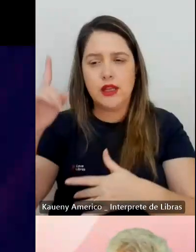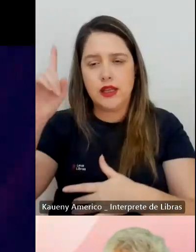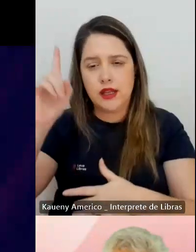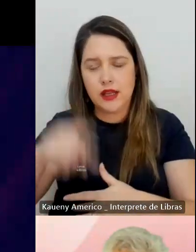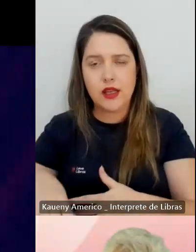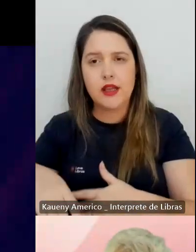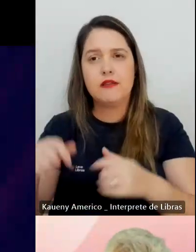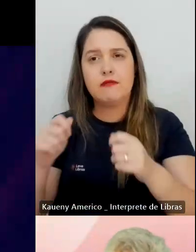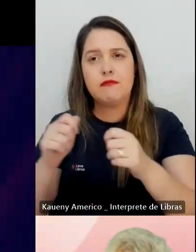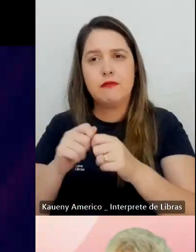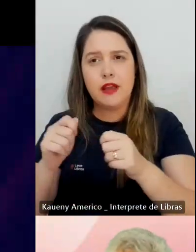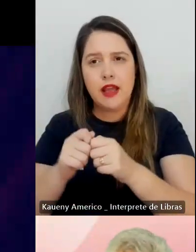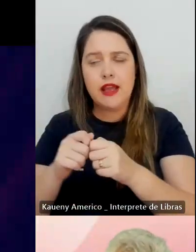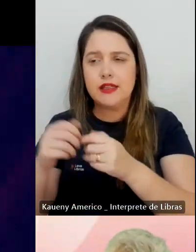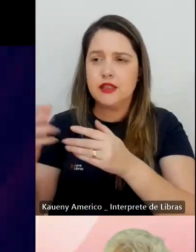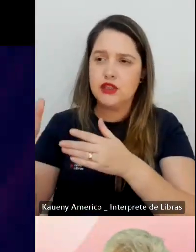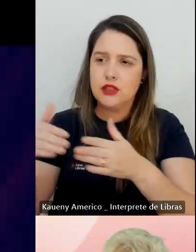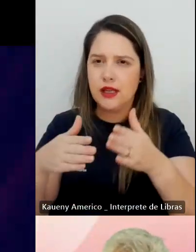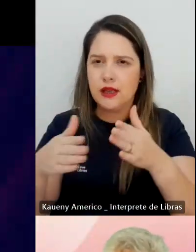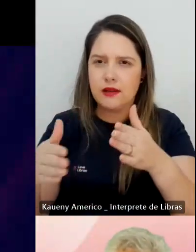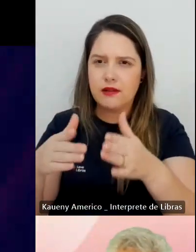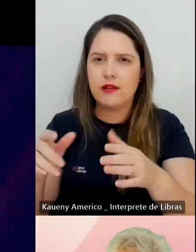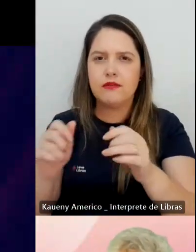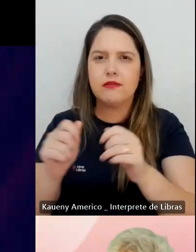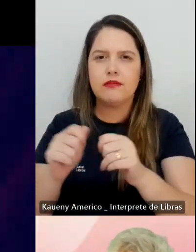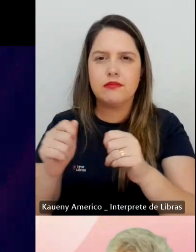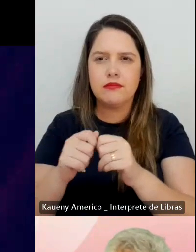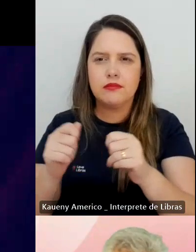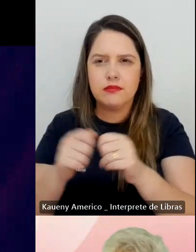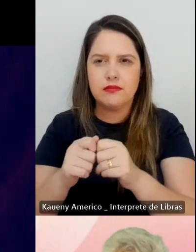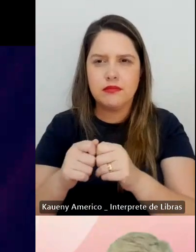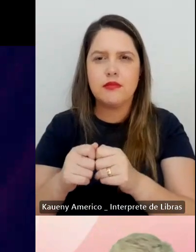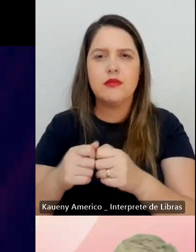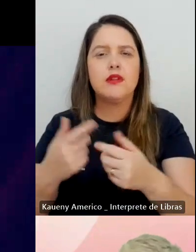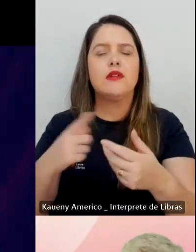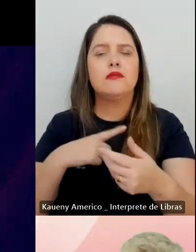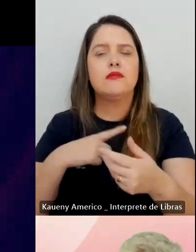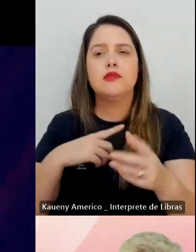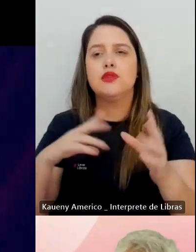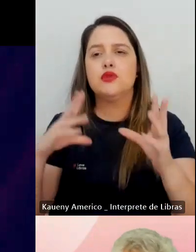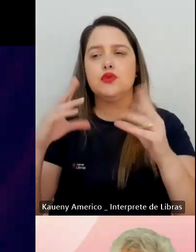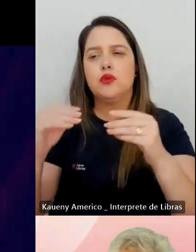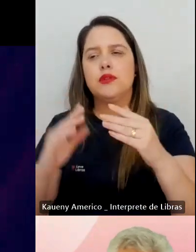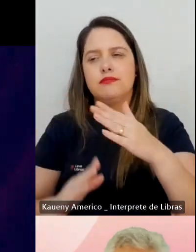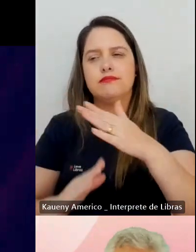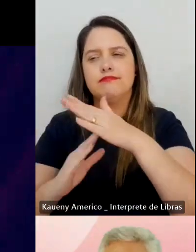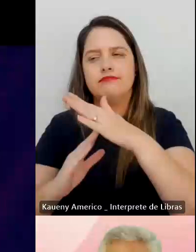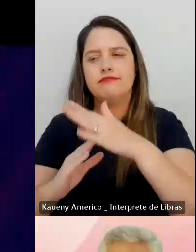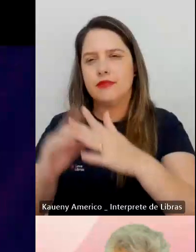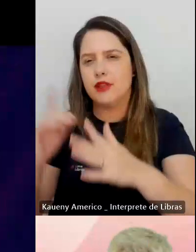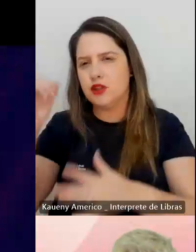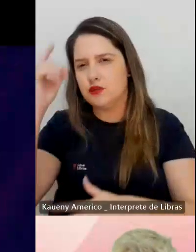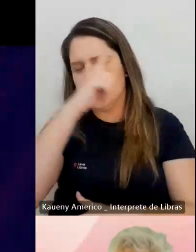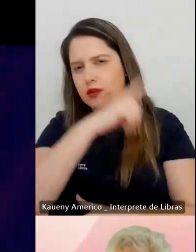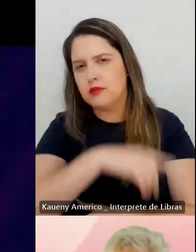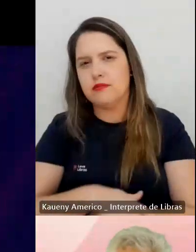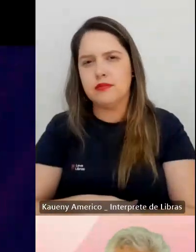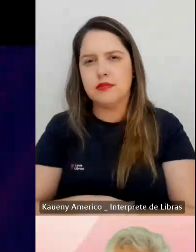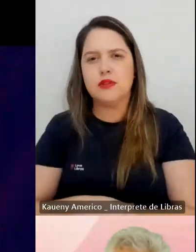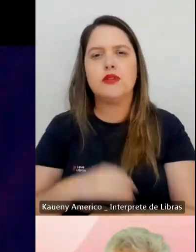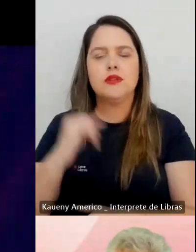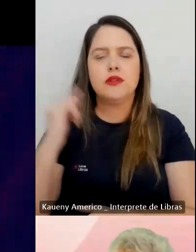gente caminhar, é o que faz a gente ajudar a vencer todas as barreiras e dificuldades. Me põe à disposição,